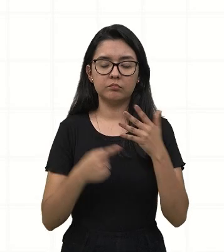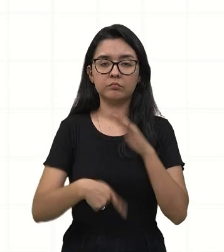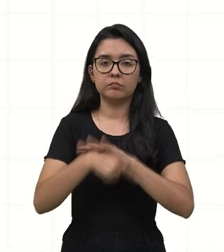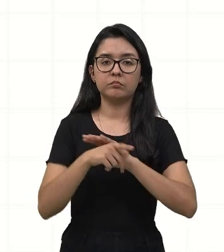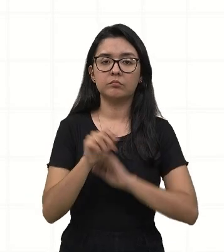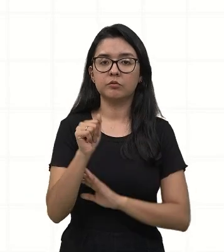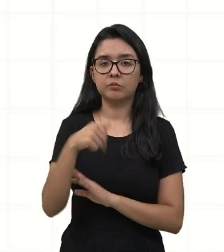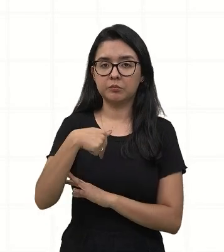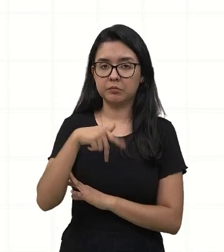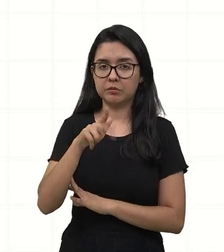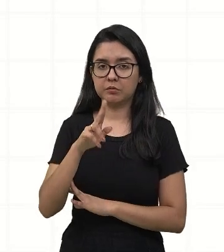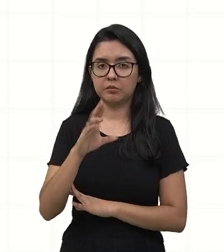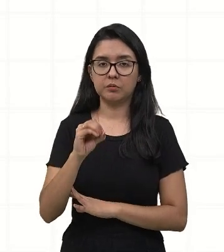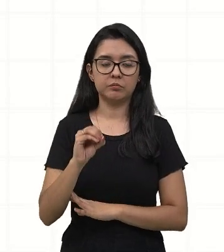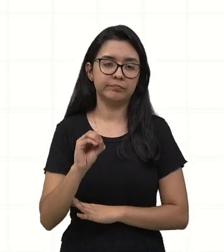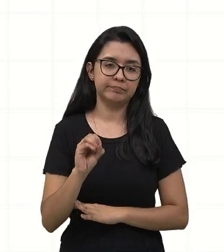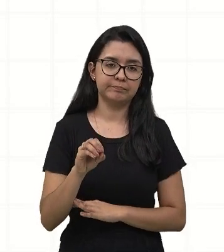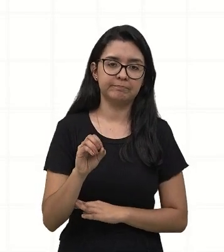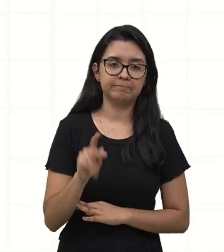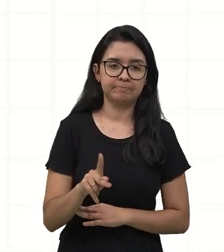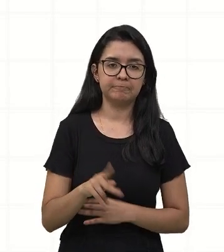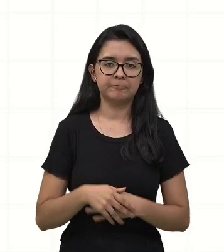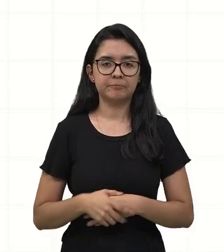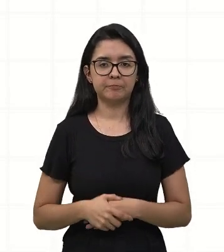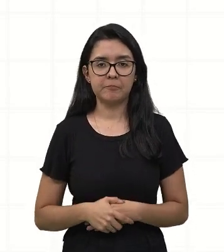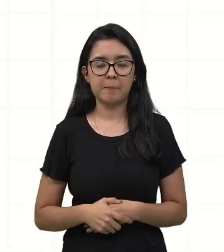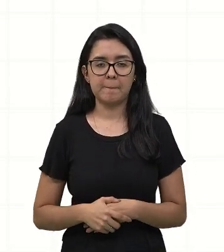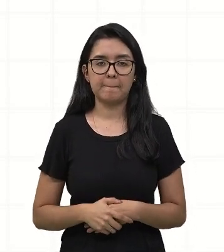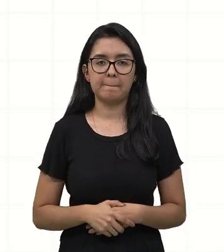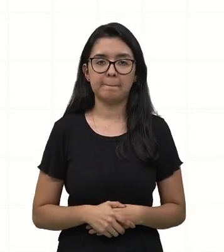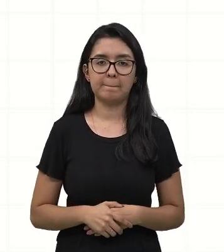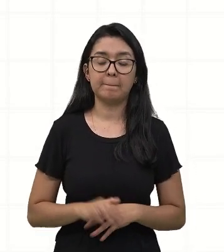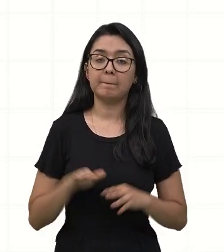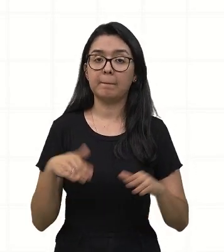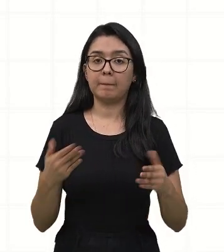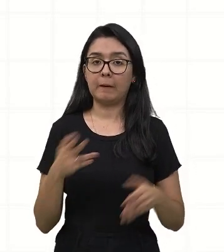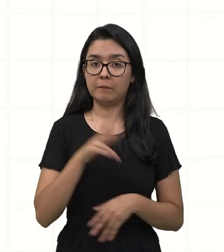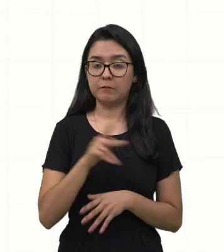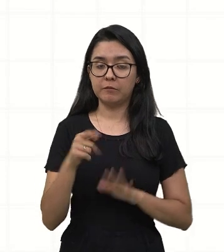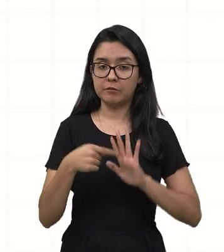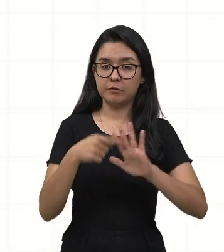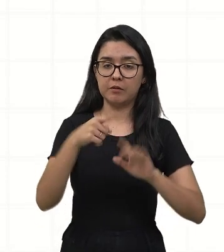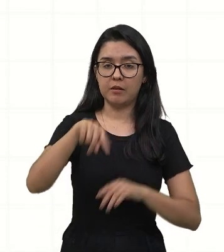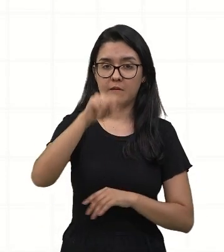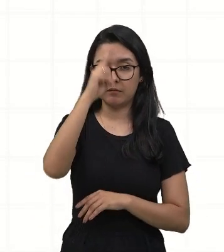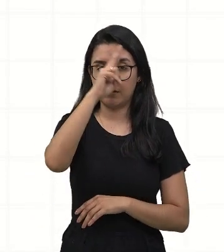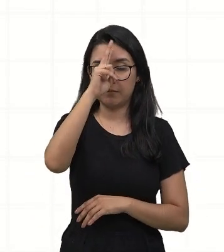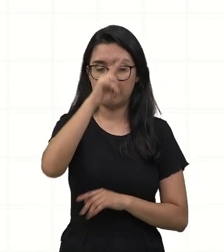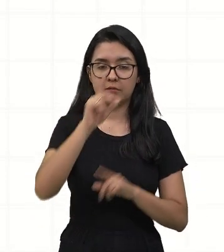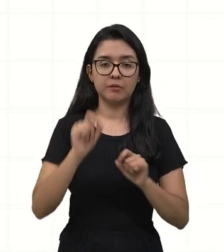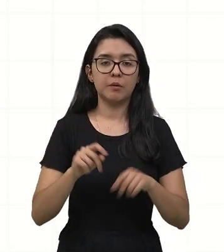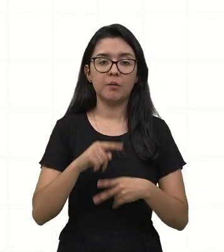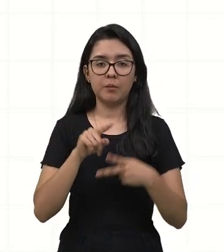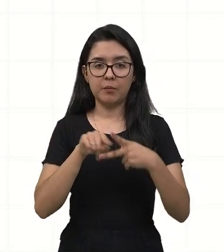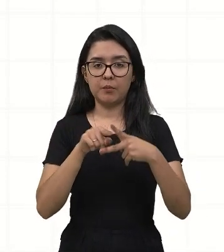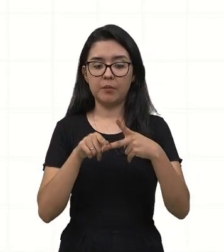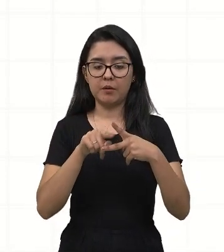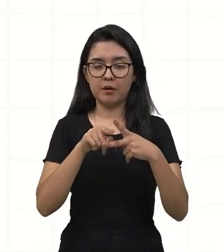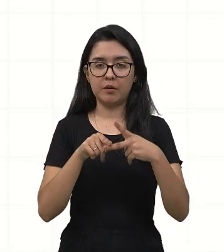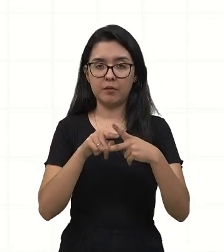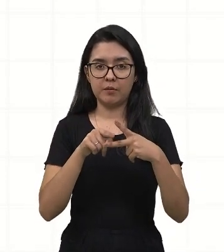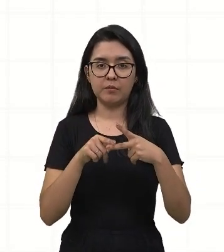de um ângulo? Pessoal, o professor vai colocar aqui, ó, lembra que o ângulo ele é a abertura,